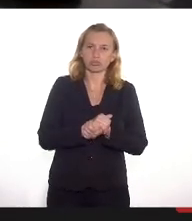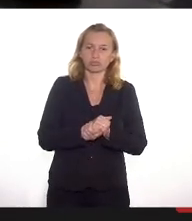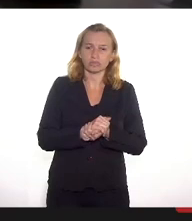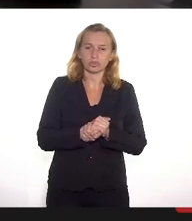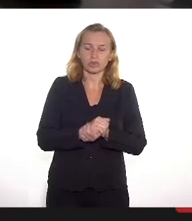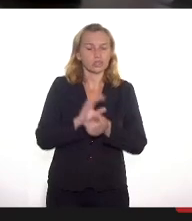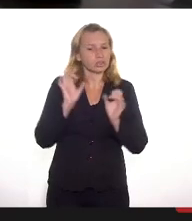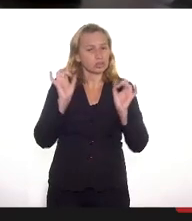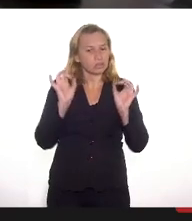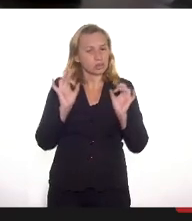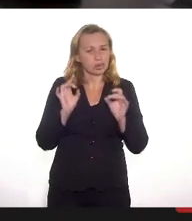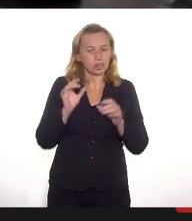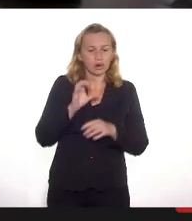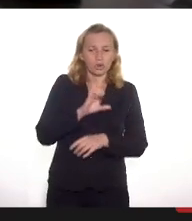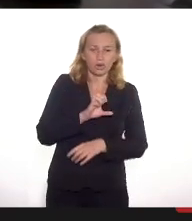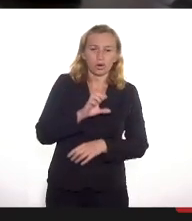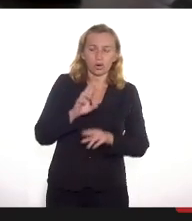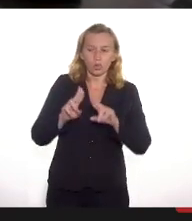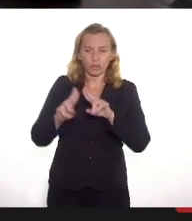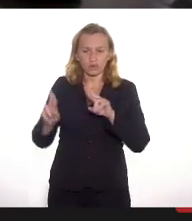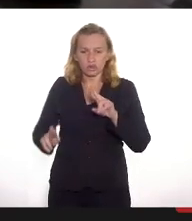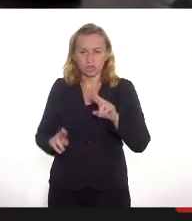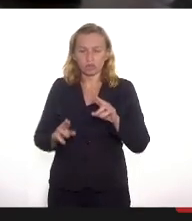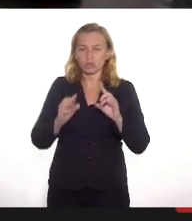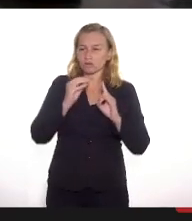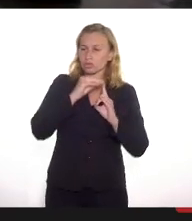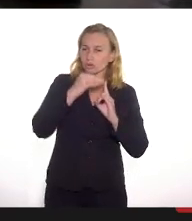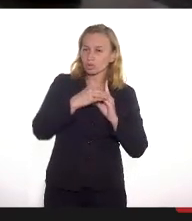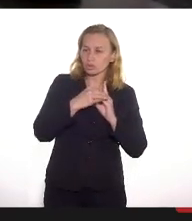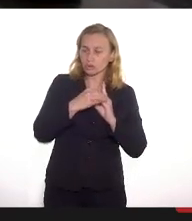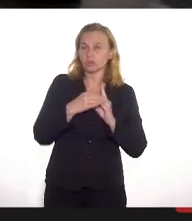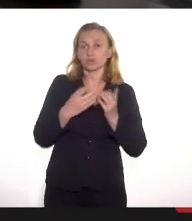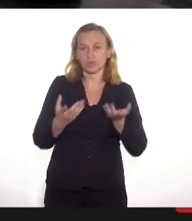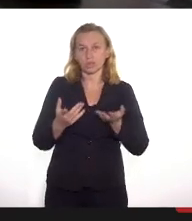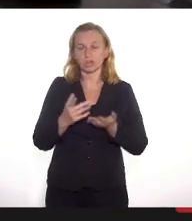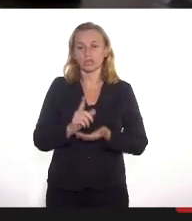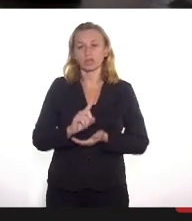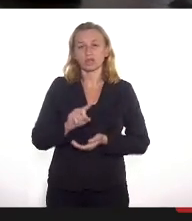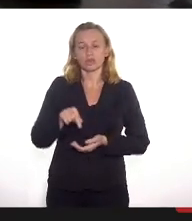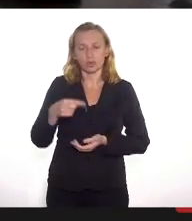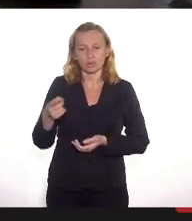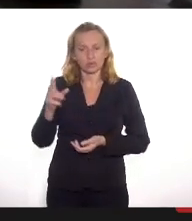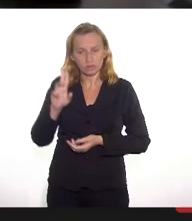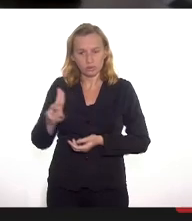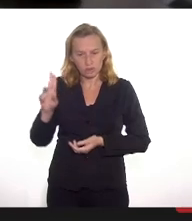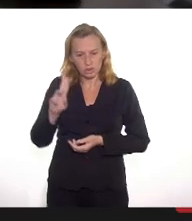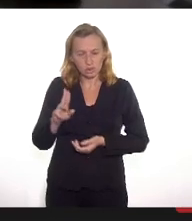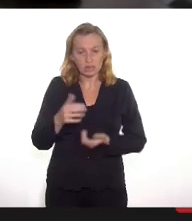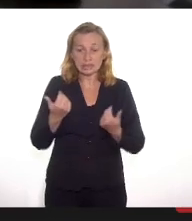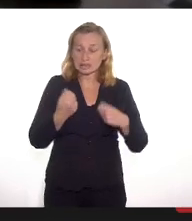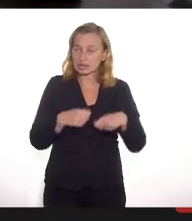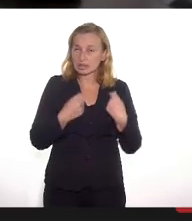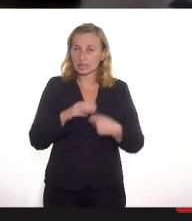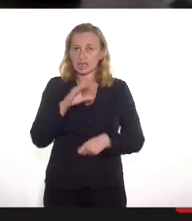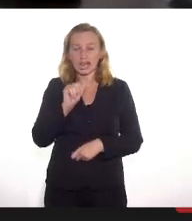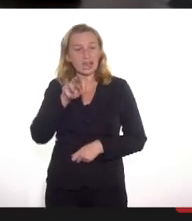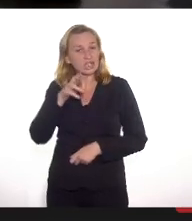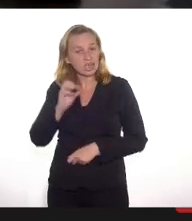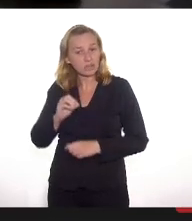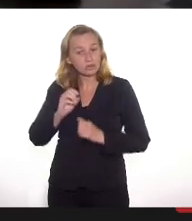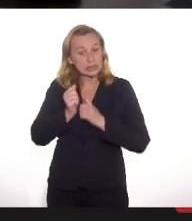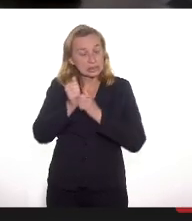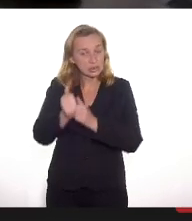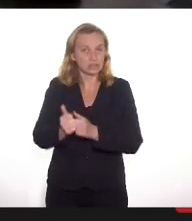especialistas da UFRJ das Cruzes alberghi nós fizemos a consulta sobre a necessidade no calendário